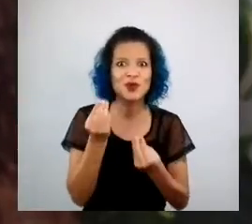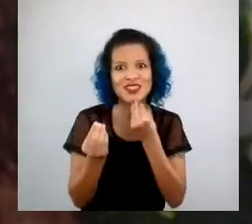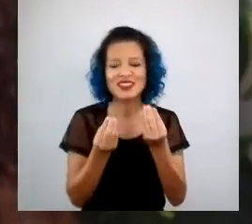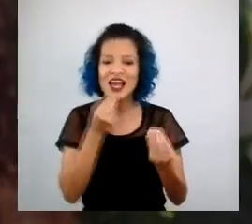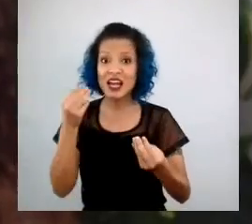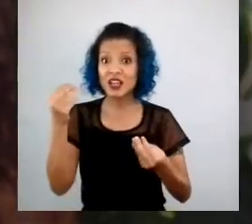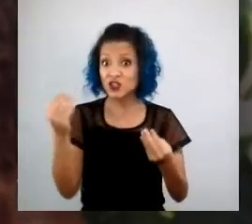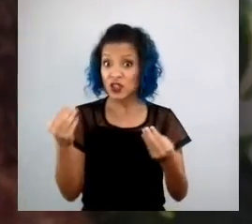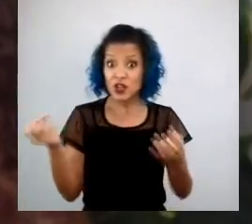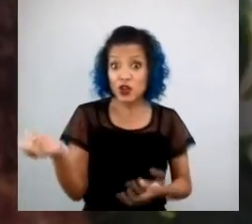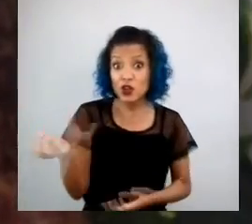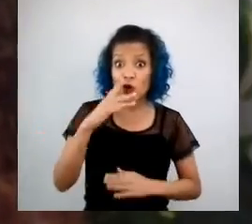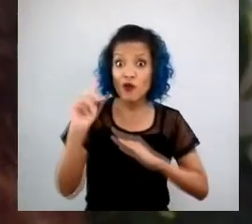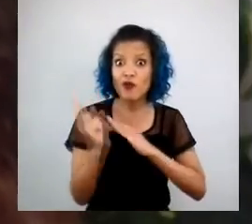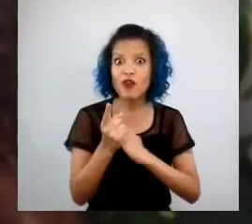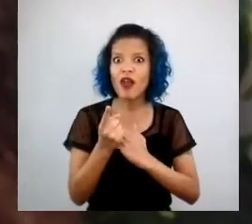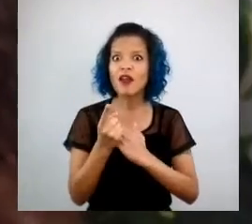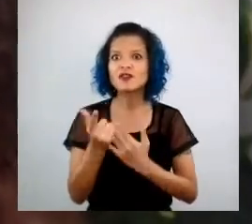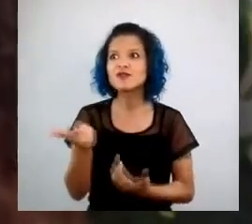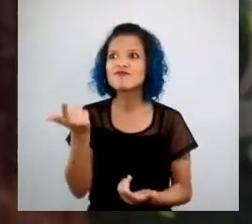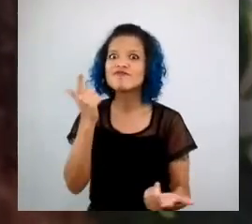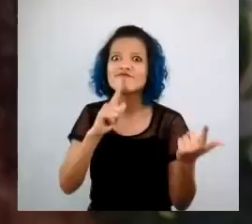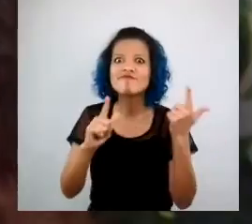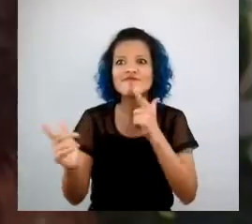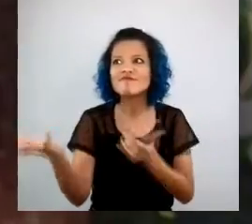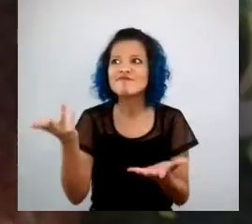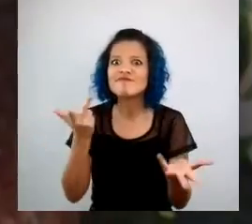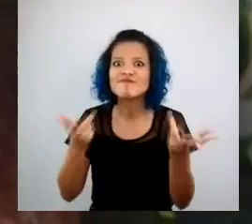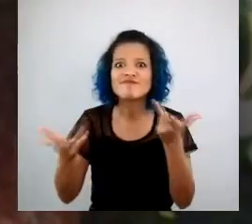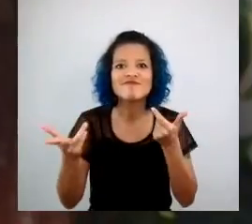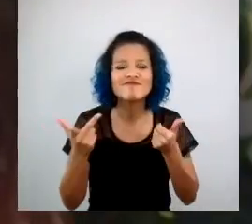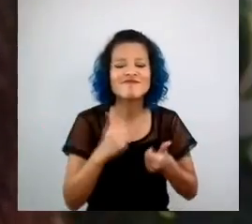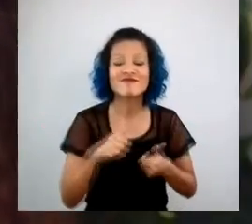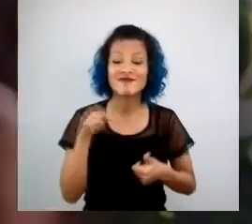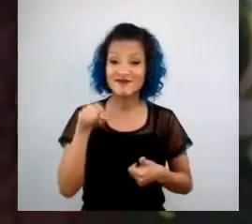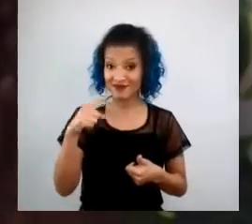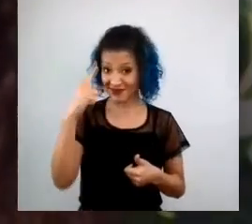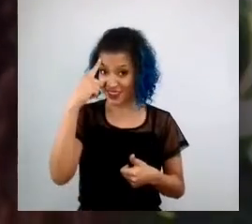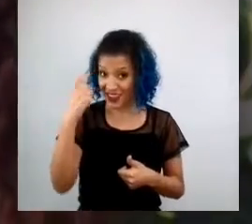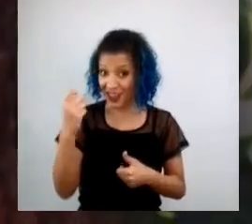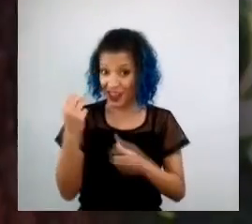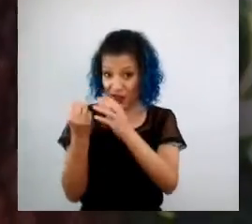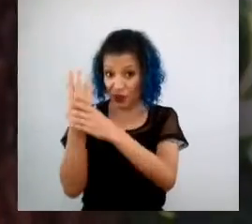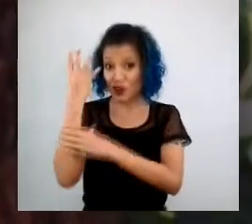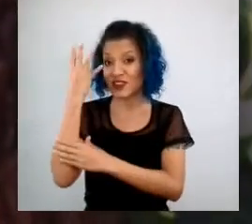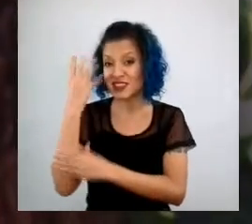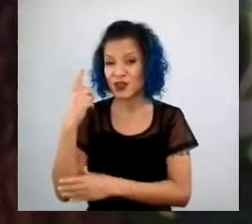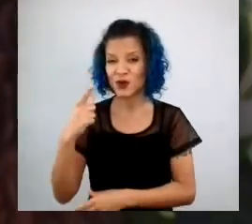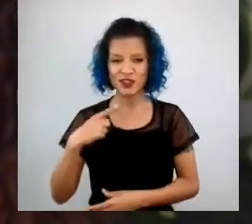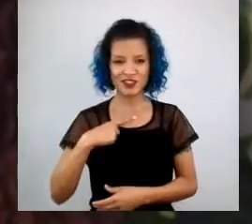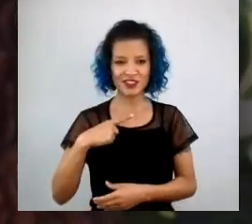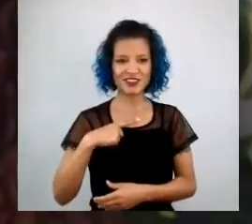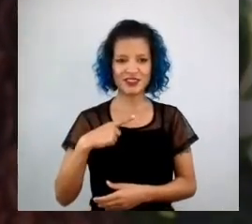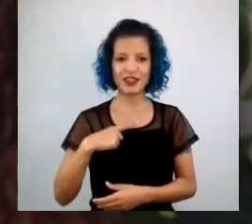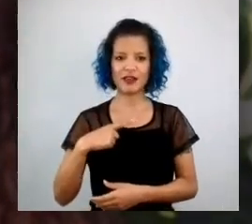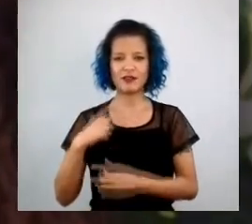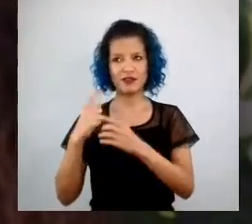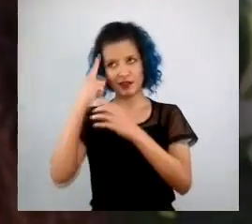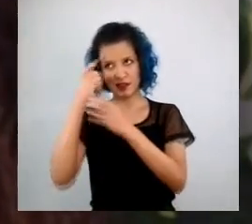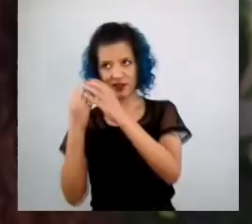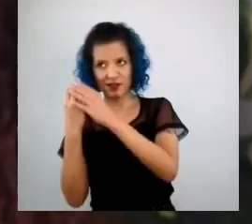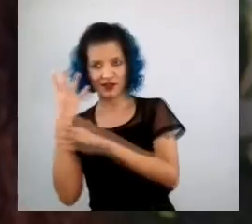E essa inovação, que tem toda essa energia com o mundo da arte,